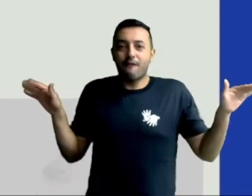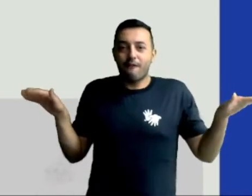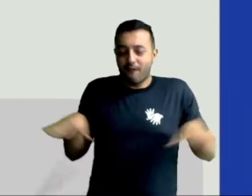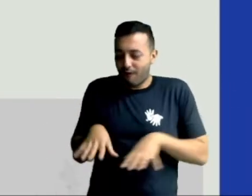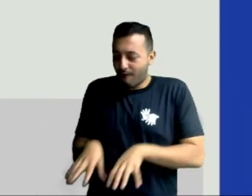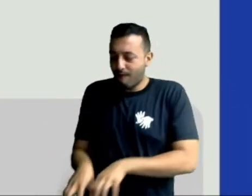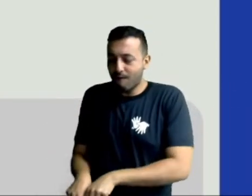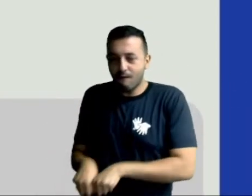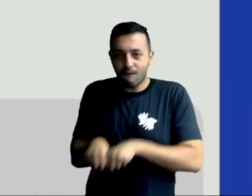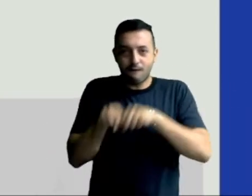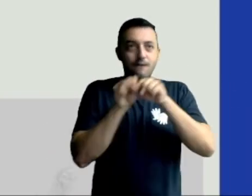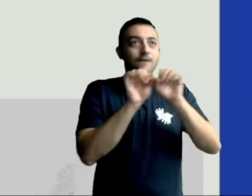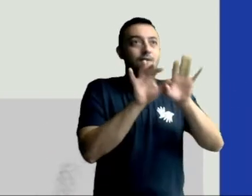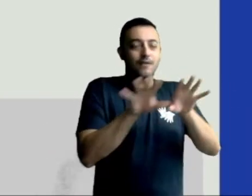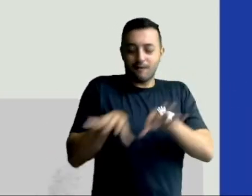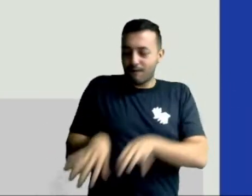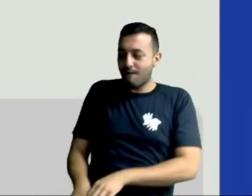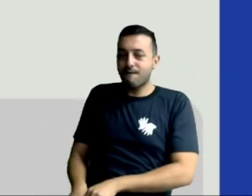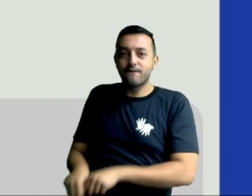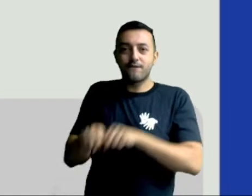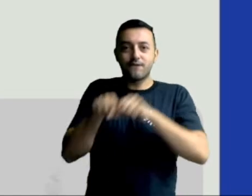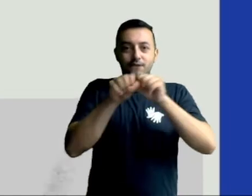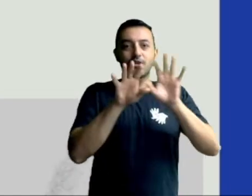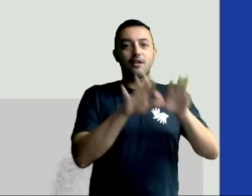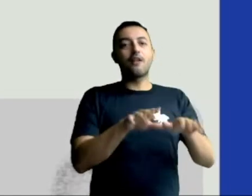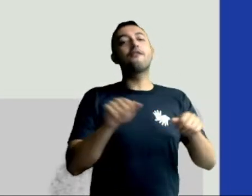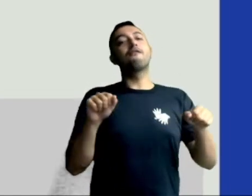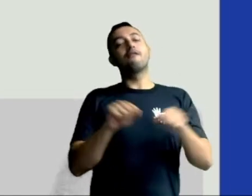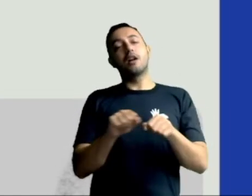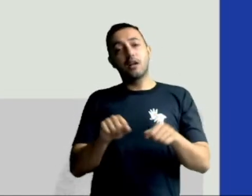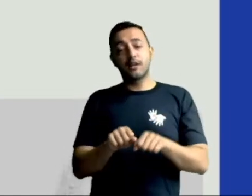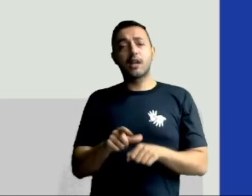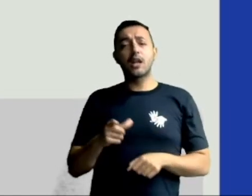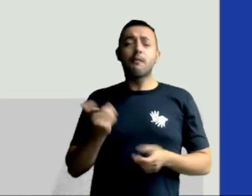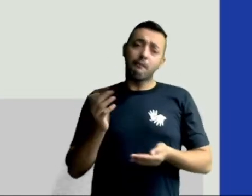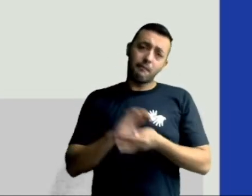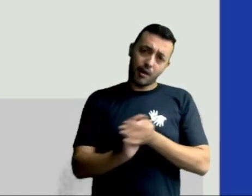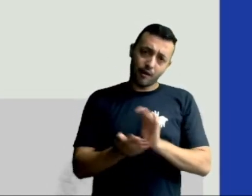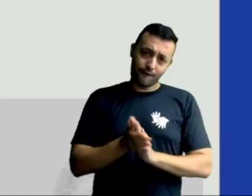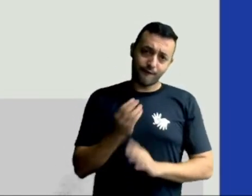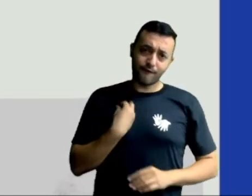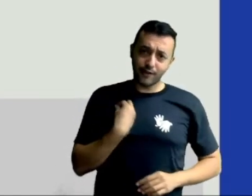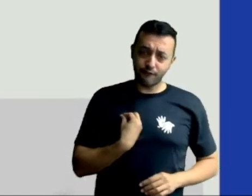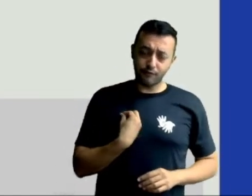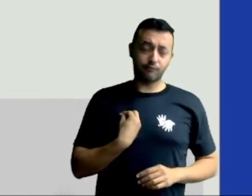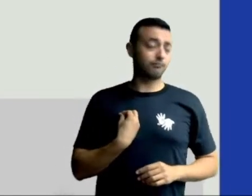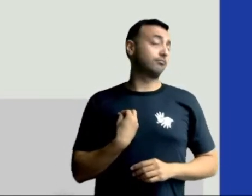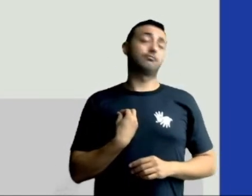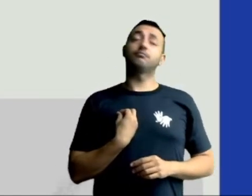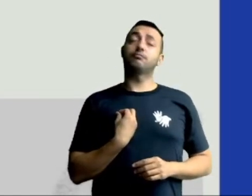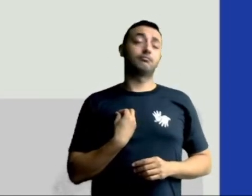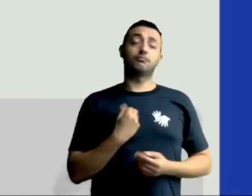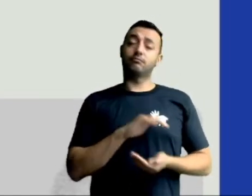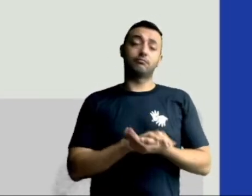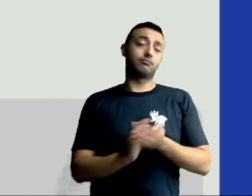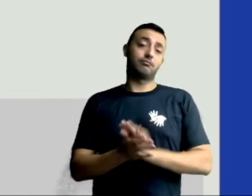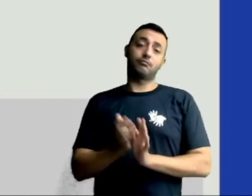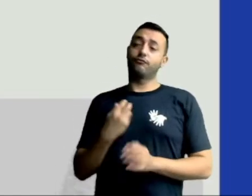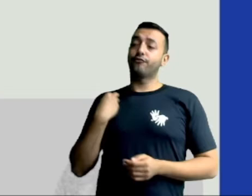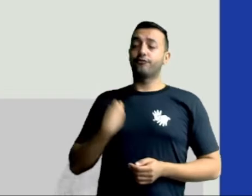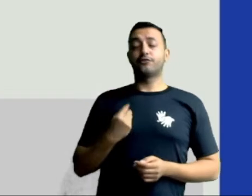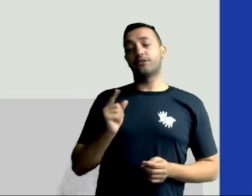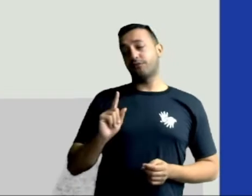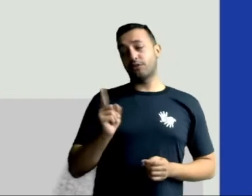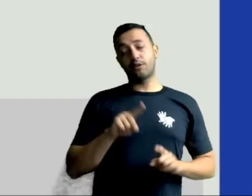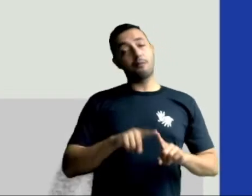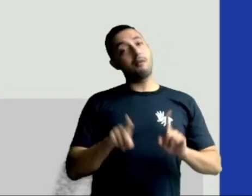e fazer ali a sua linda casinha. Então, o barro é vivo? Não. O barro é um elemento não vivo, um componente